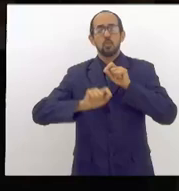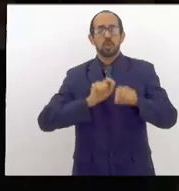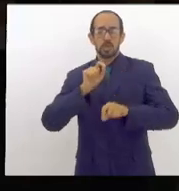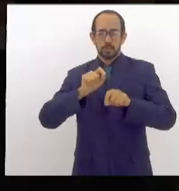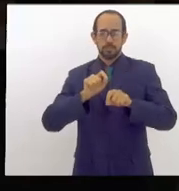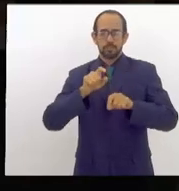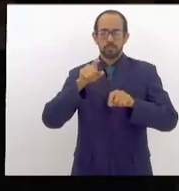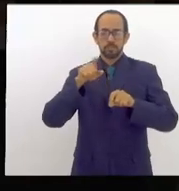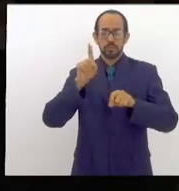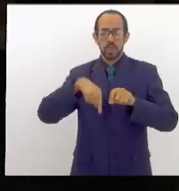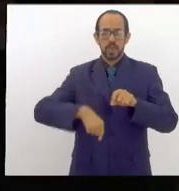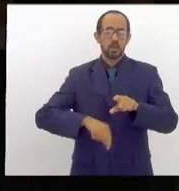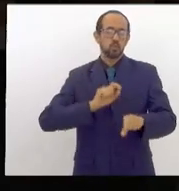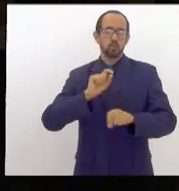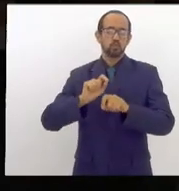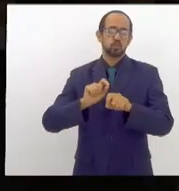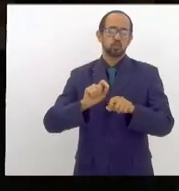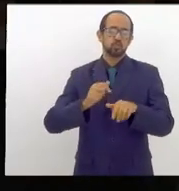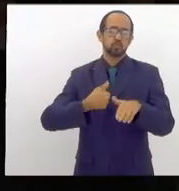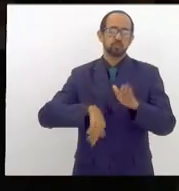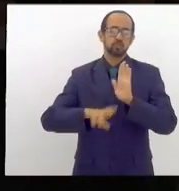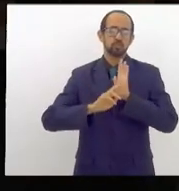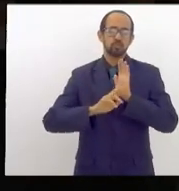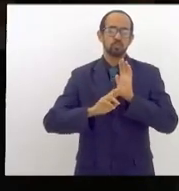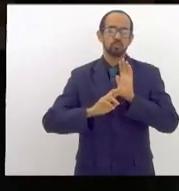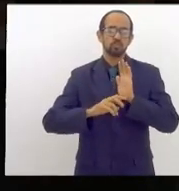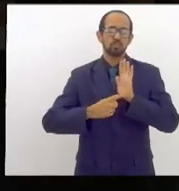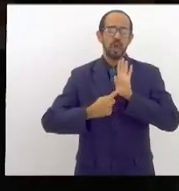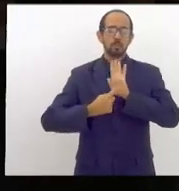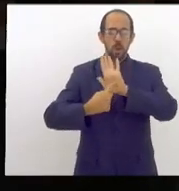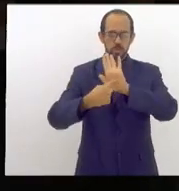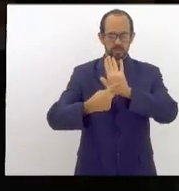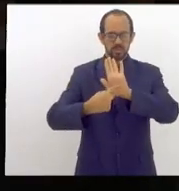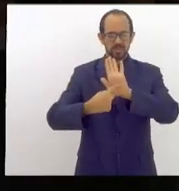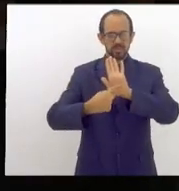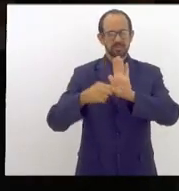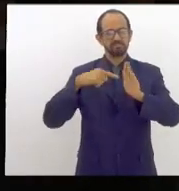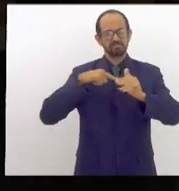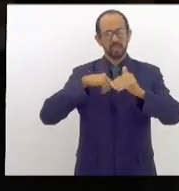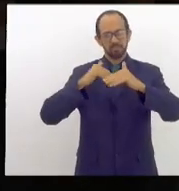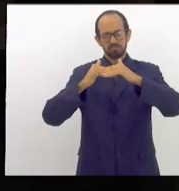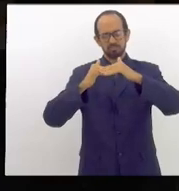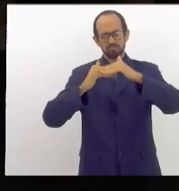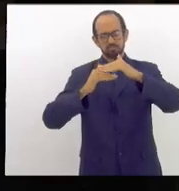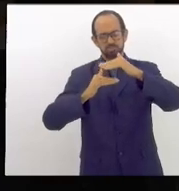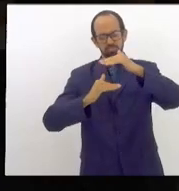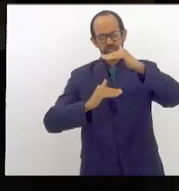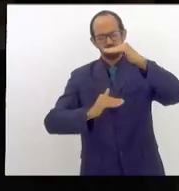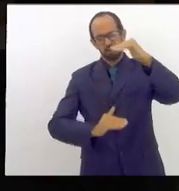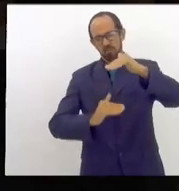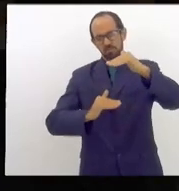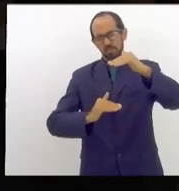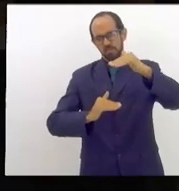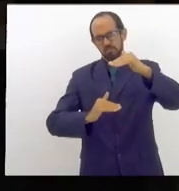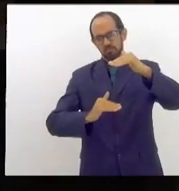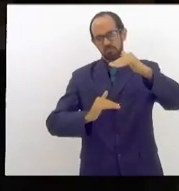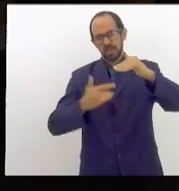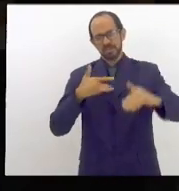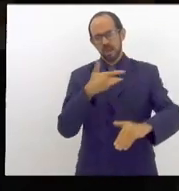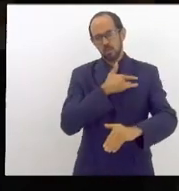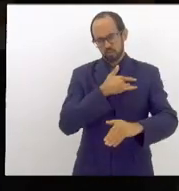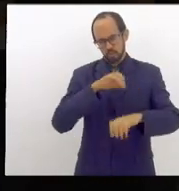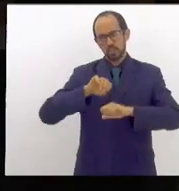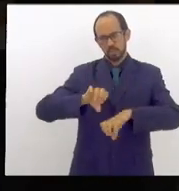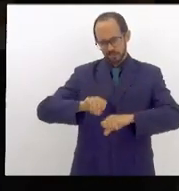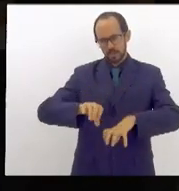representa é um abismo em francês para áreas de saúde e educação por